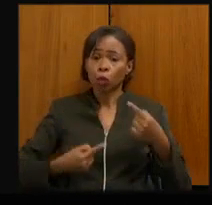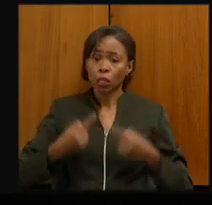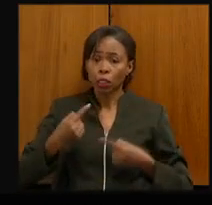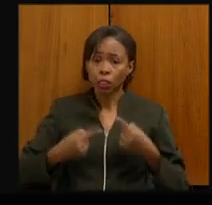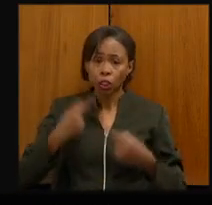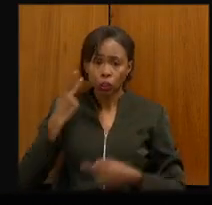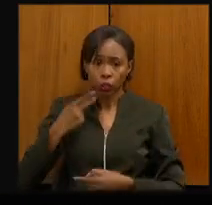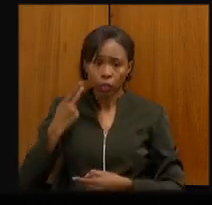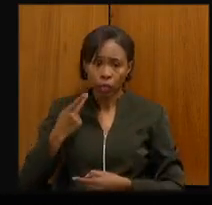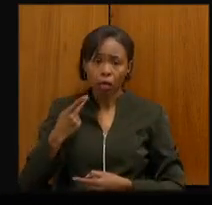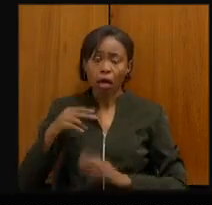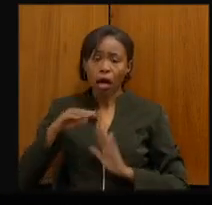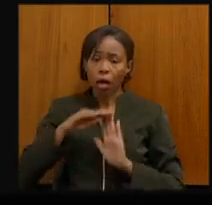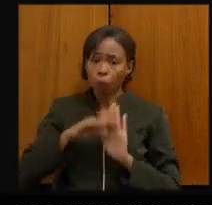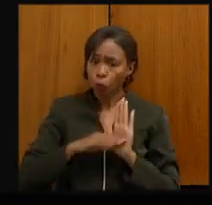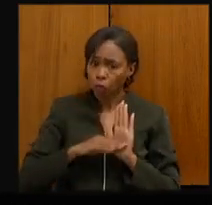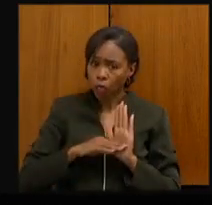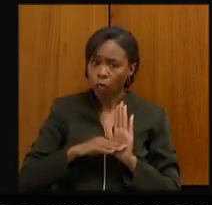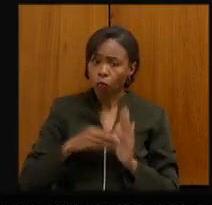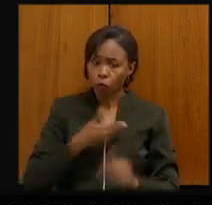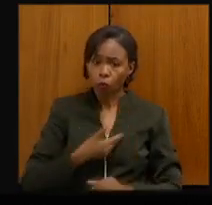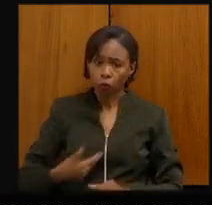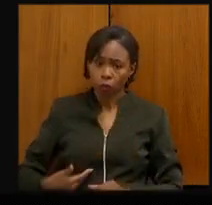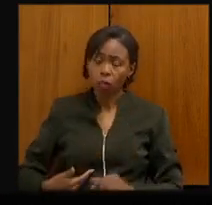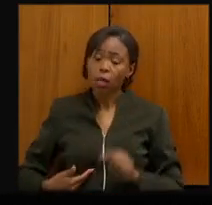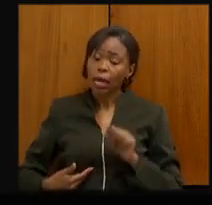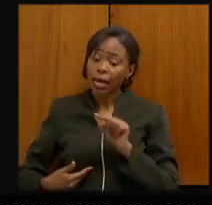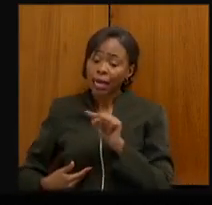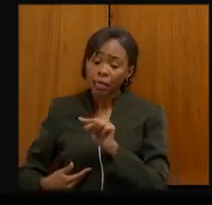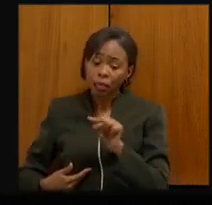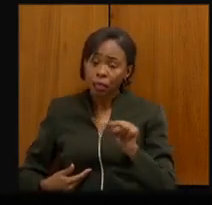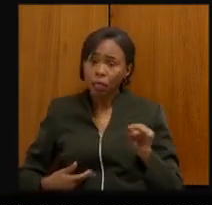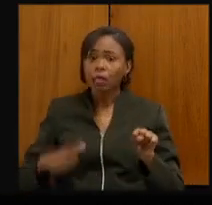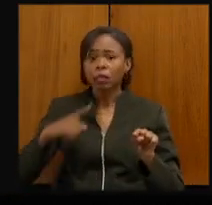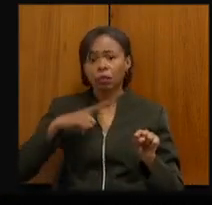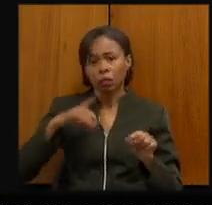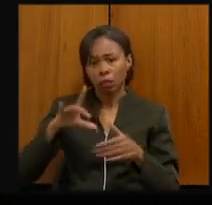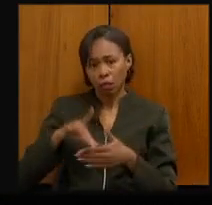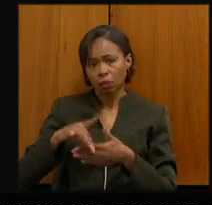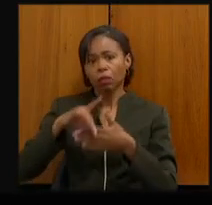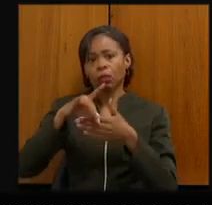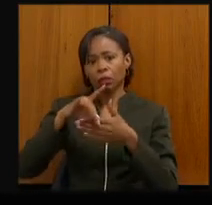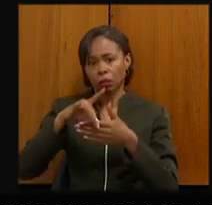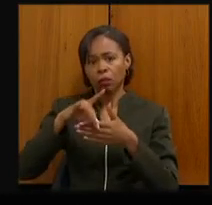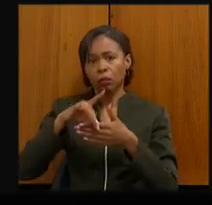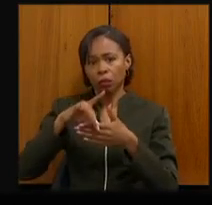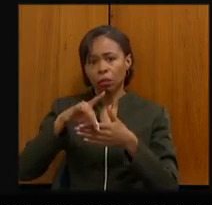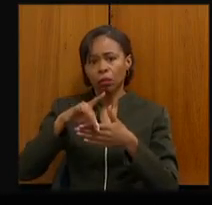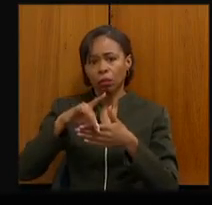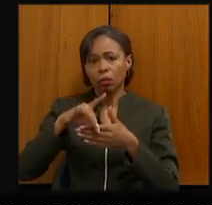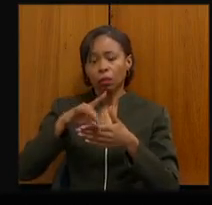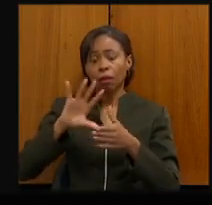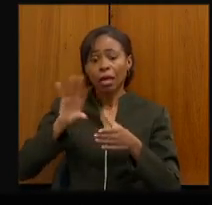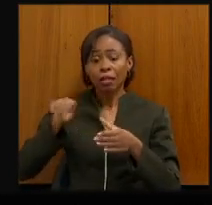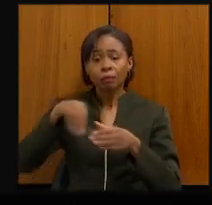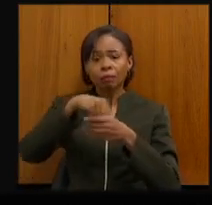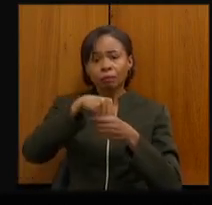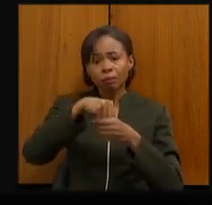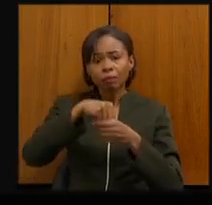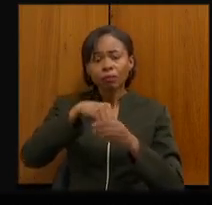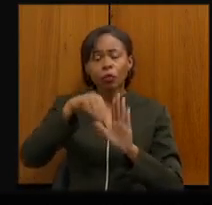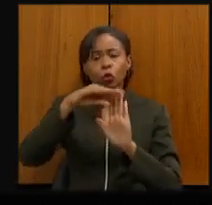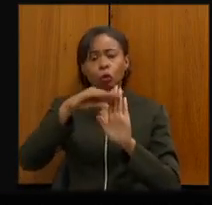Elas têm olho e suas lideranças né é fazendo parte dos programas né